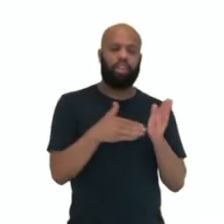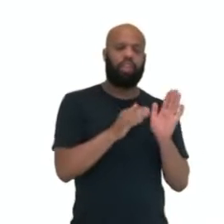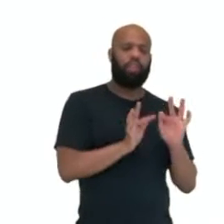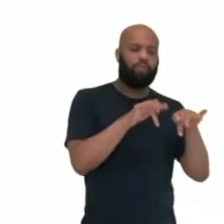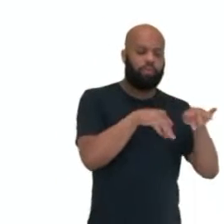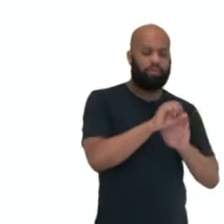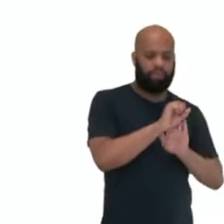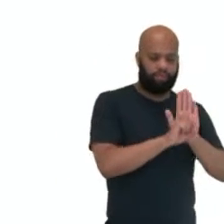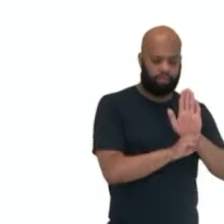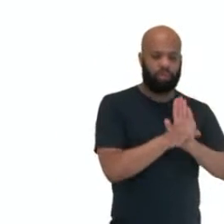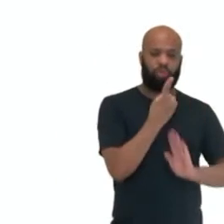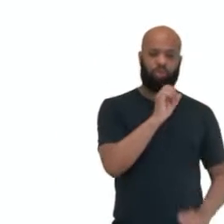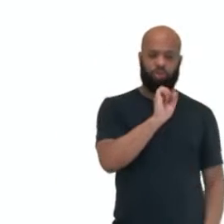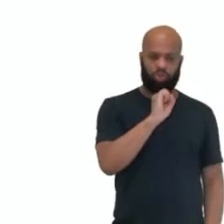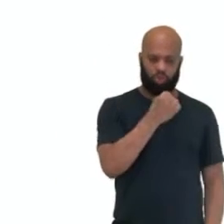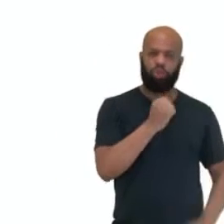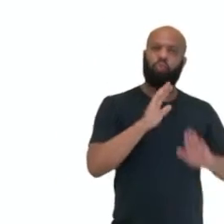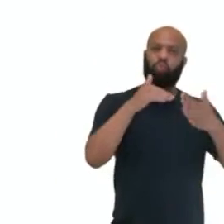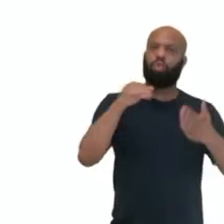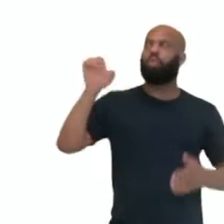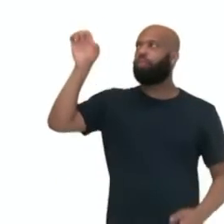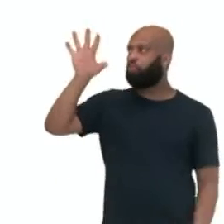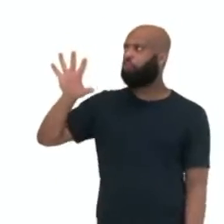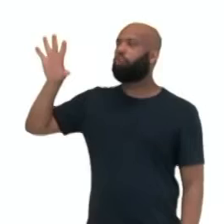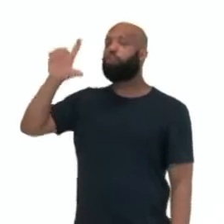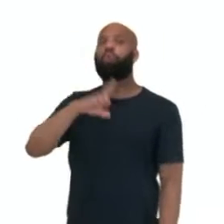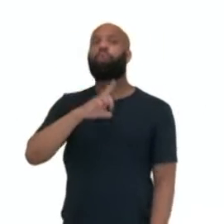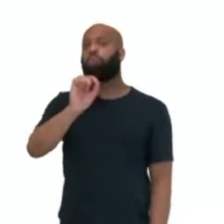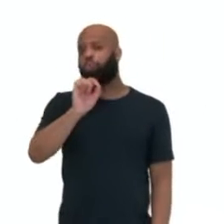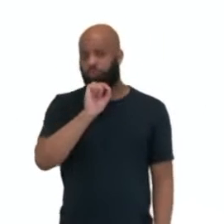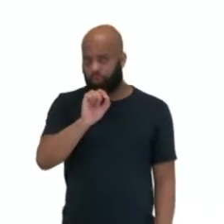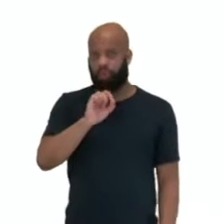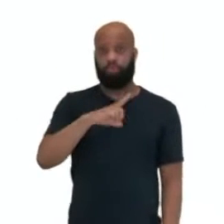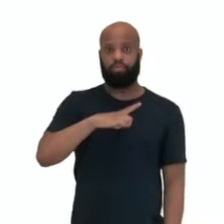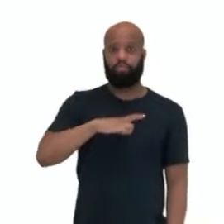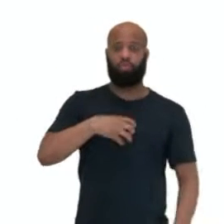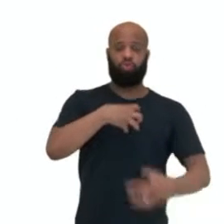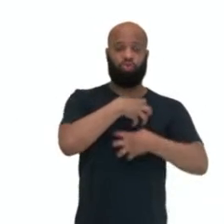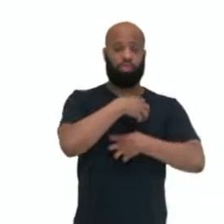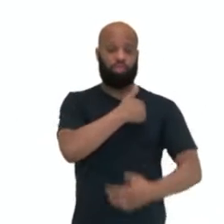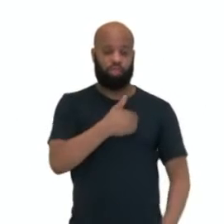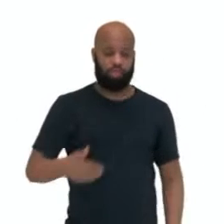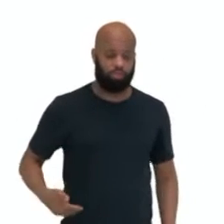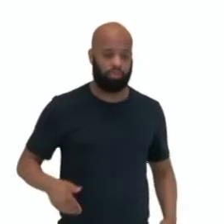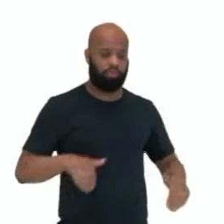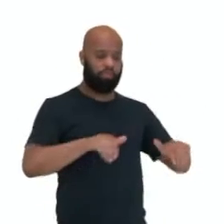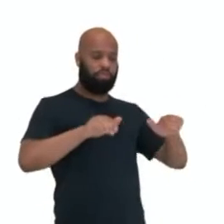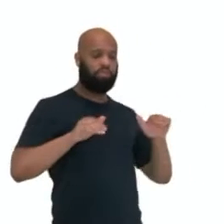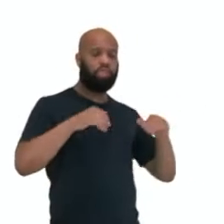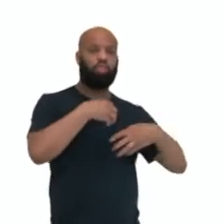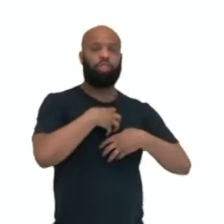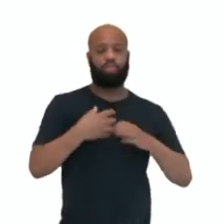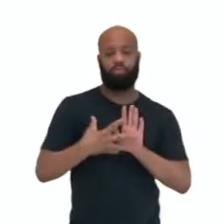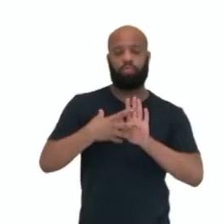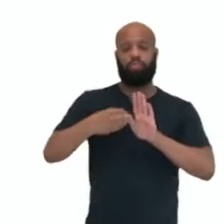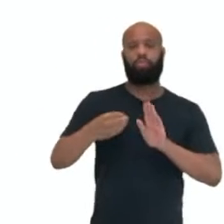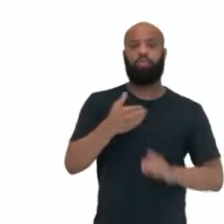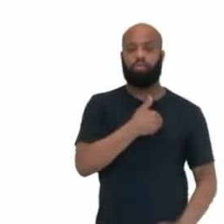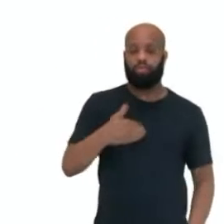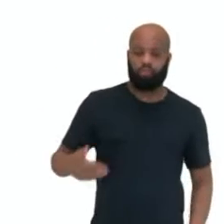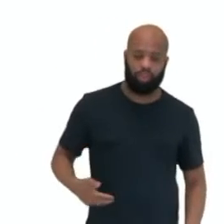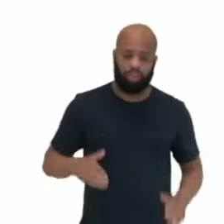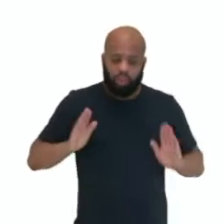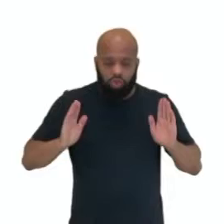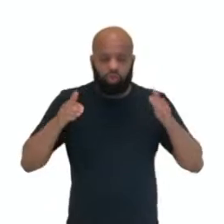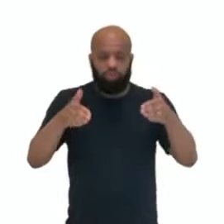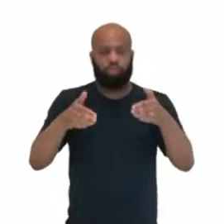fim do século XVIII, a Europa era regida pelo absolutismo, modelo de governo com poder